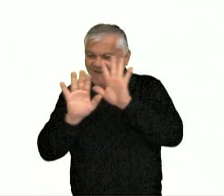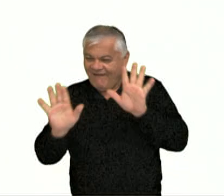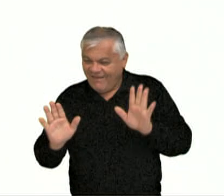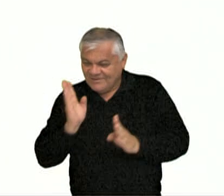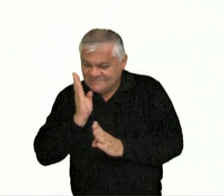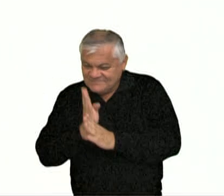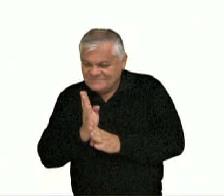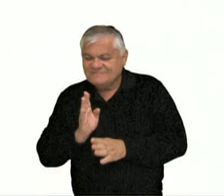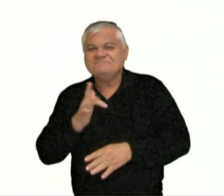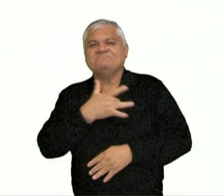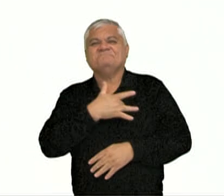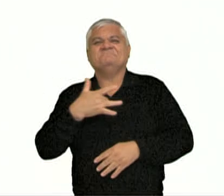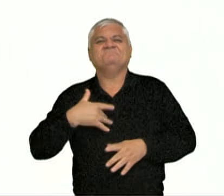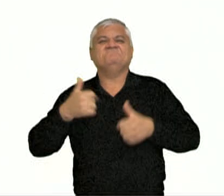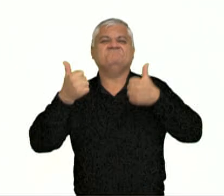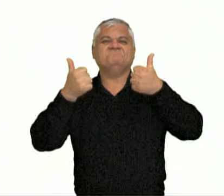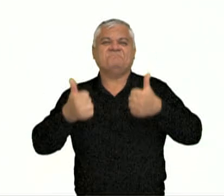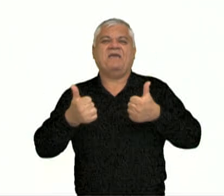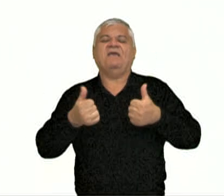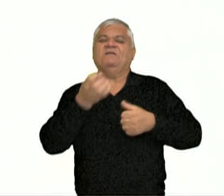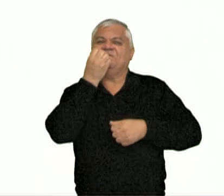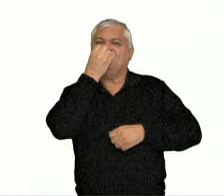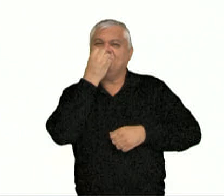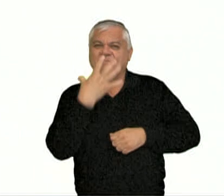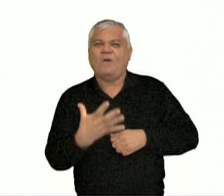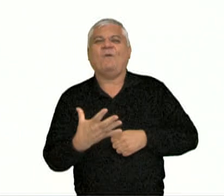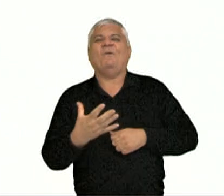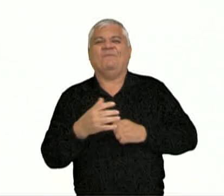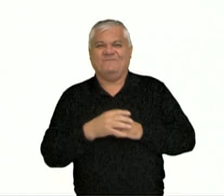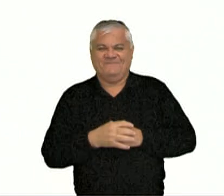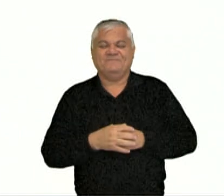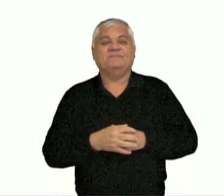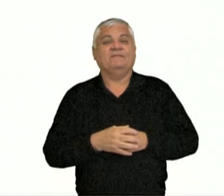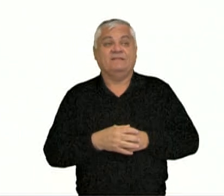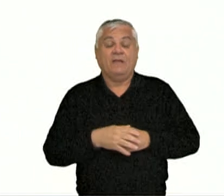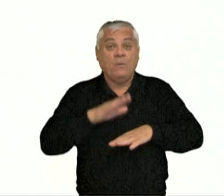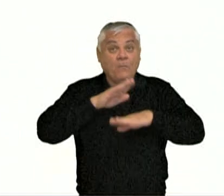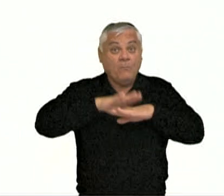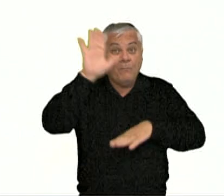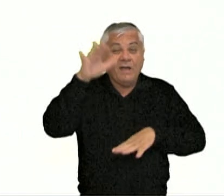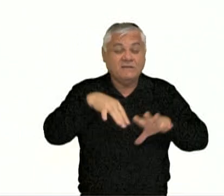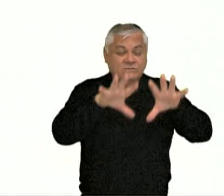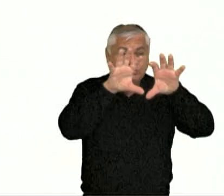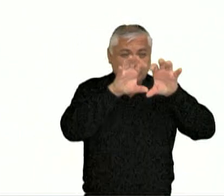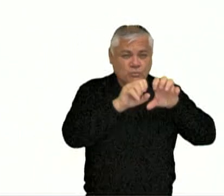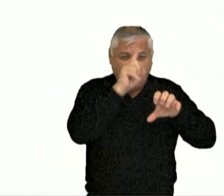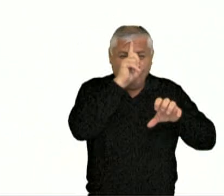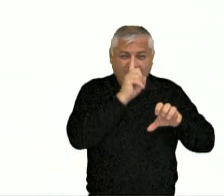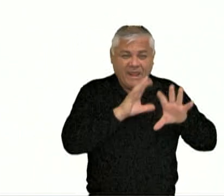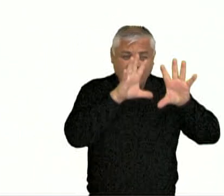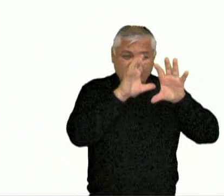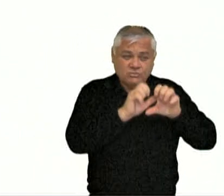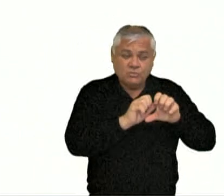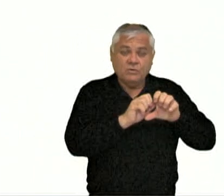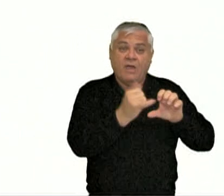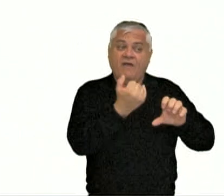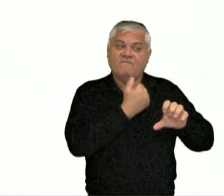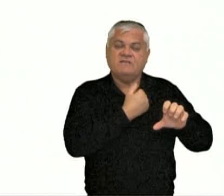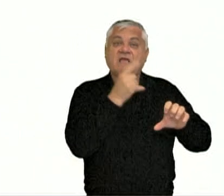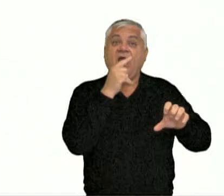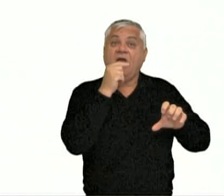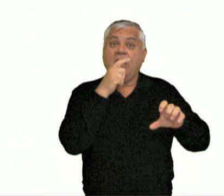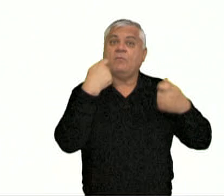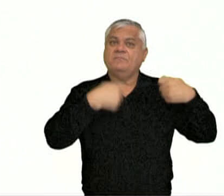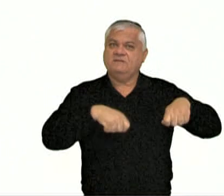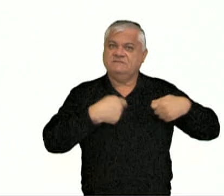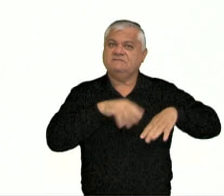significa que você tem um bom nível de hidratação. Então, quanto mais escura, menos água essa pessoa está bebendo,